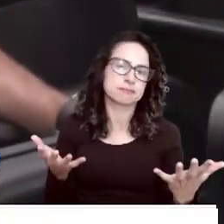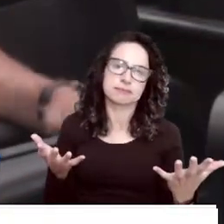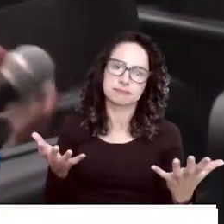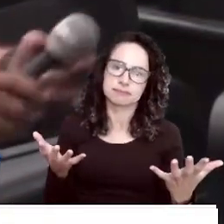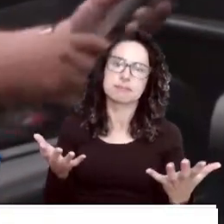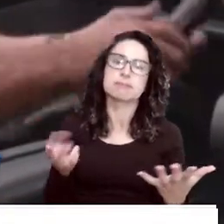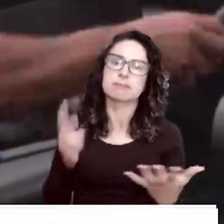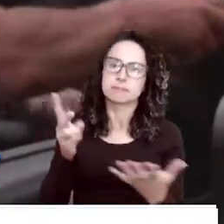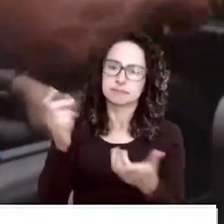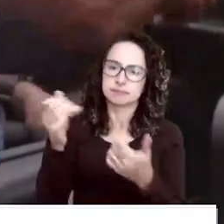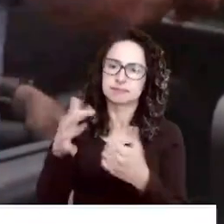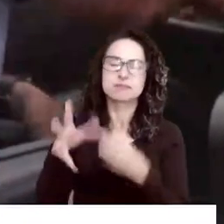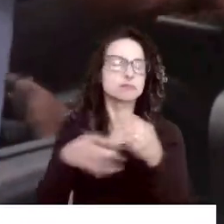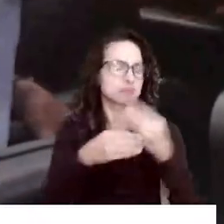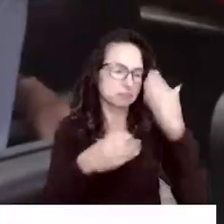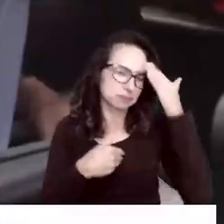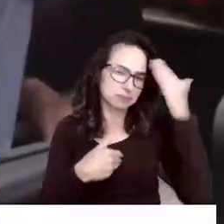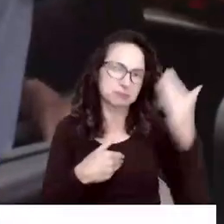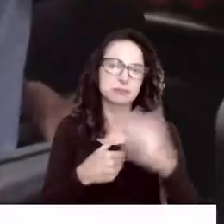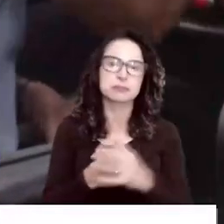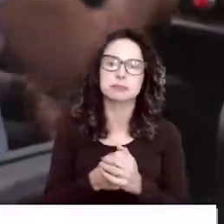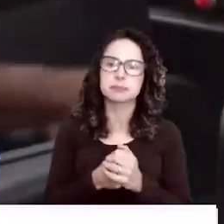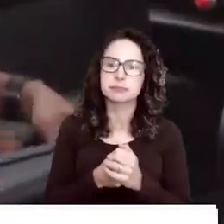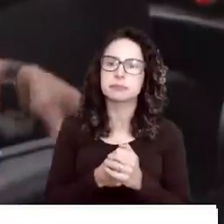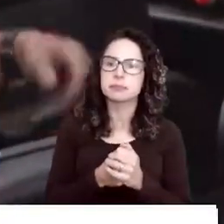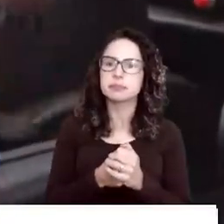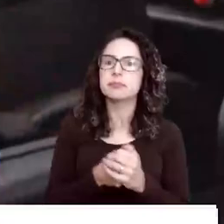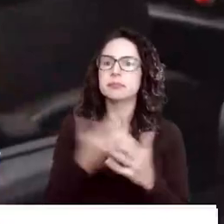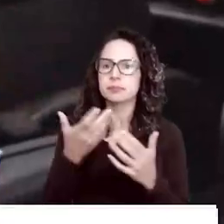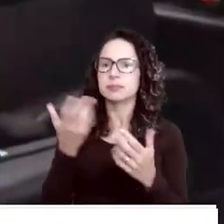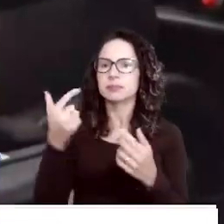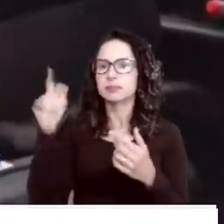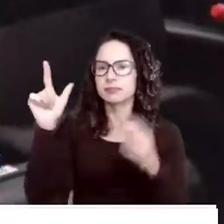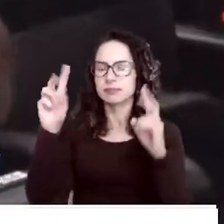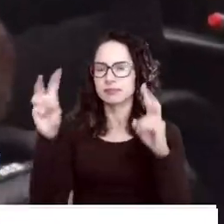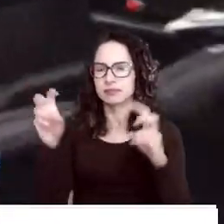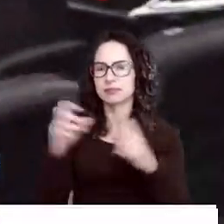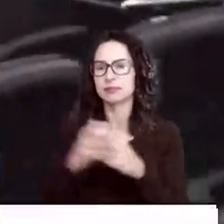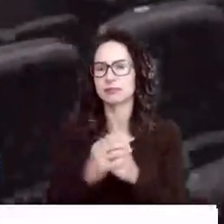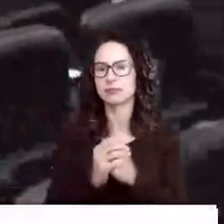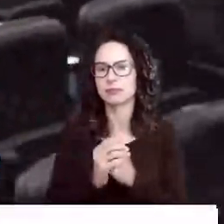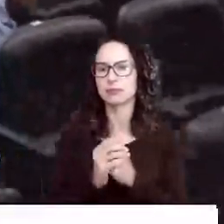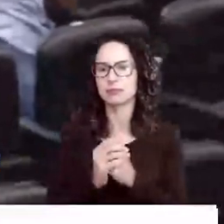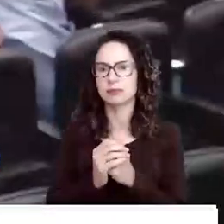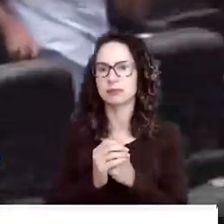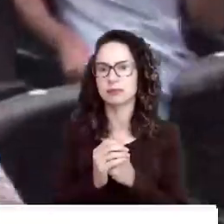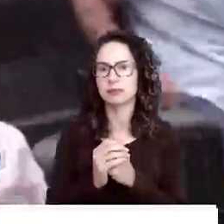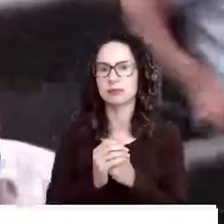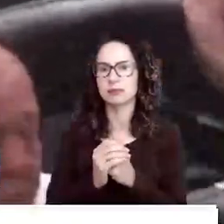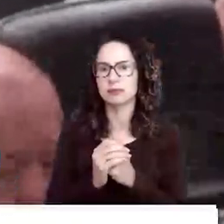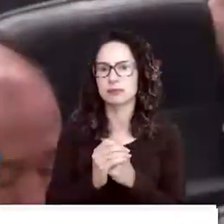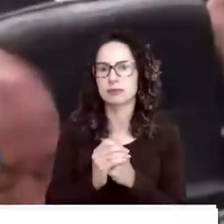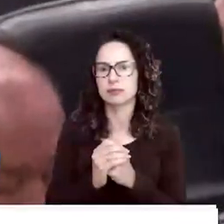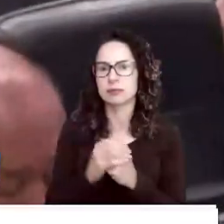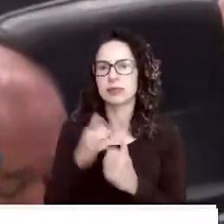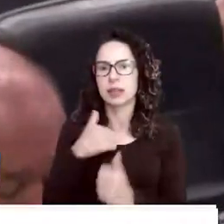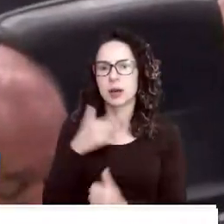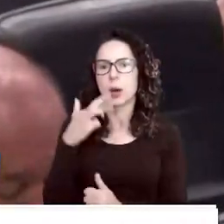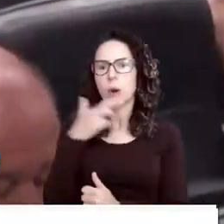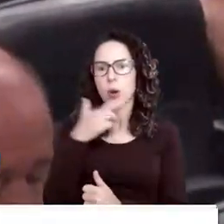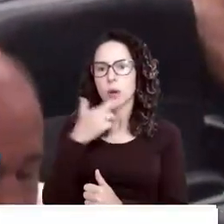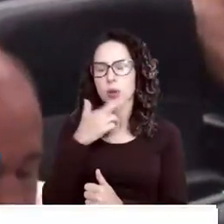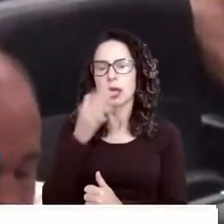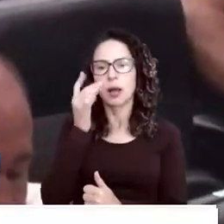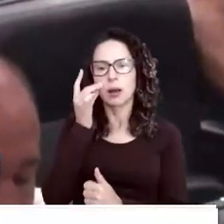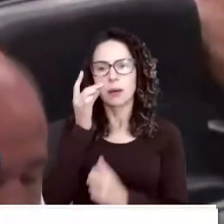Obrigado, excelência. Eu queria tocar num outro assunto, que eu e o Ronaldo tivemos presente aqui